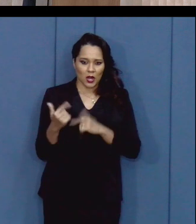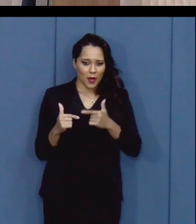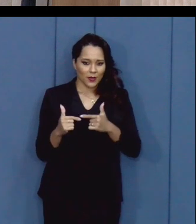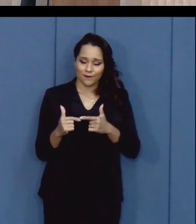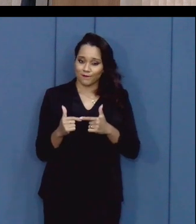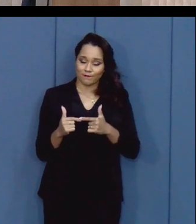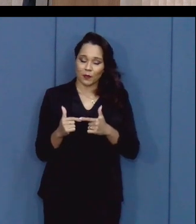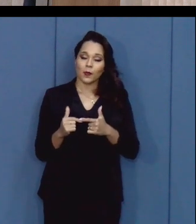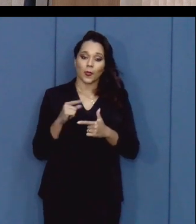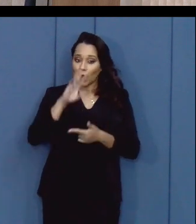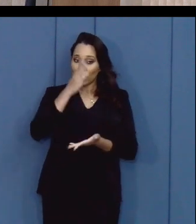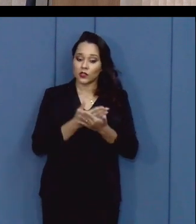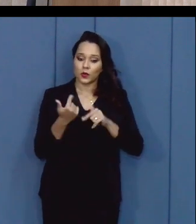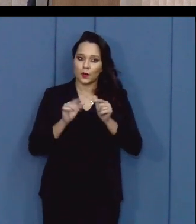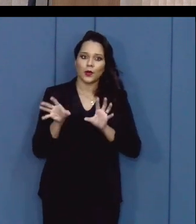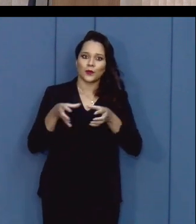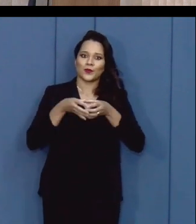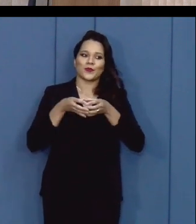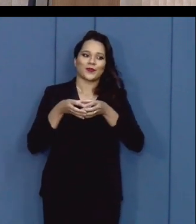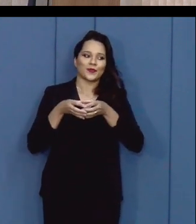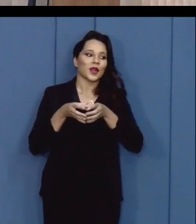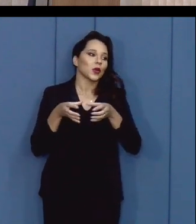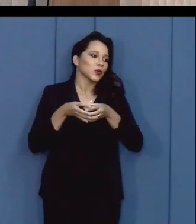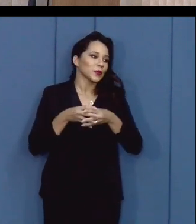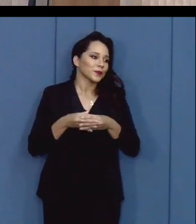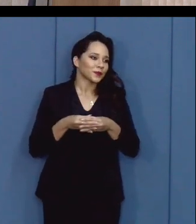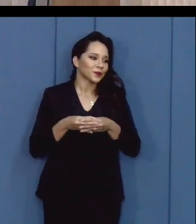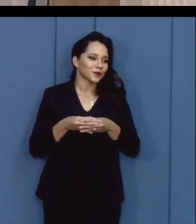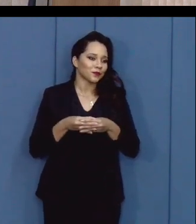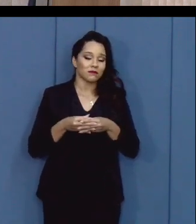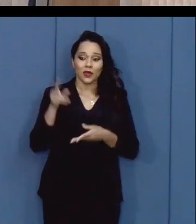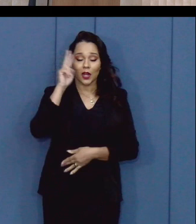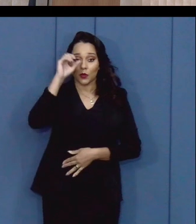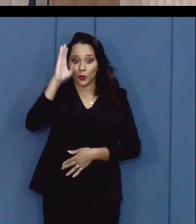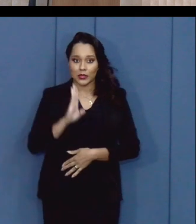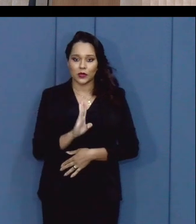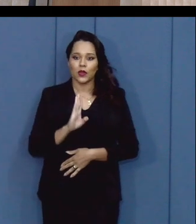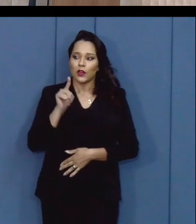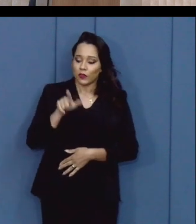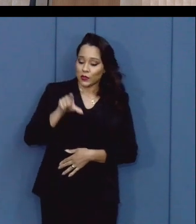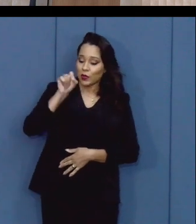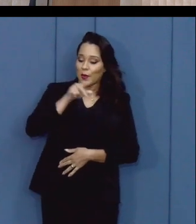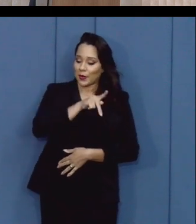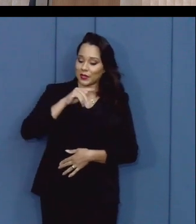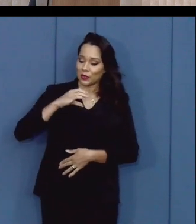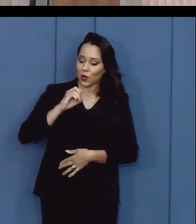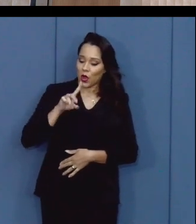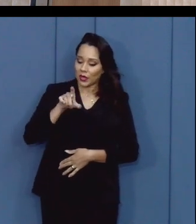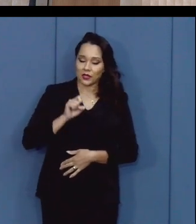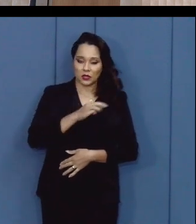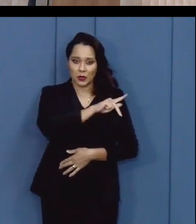acredito em trabalho em equipe. Eu me recordo que, quando o Brasil foi eleito para a presidência do Códex,